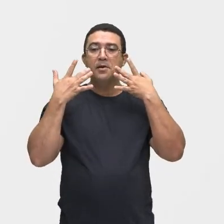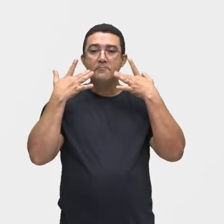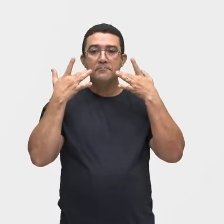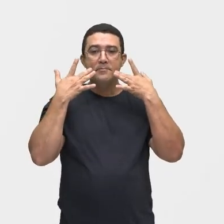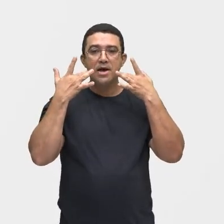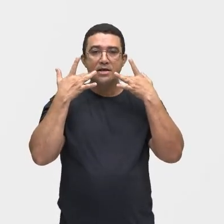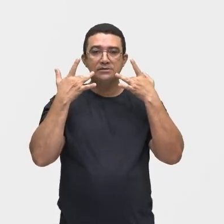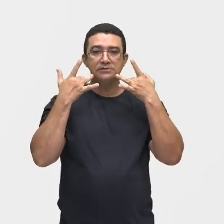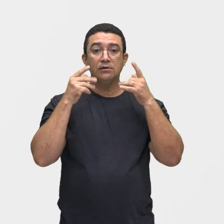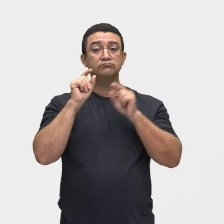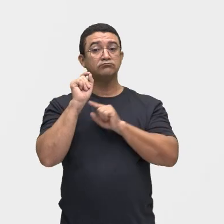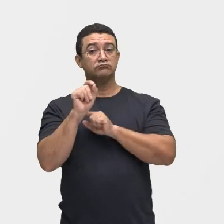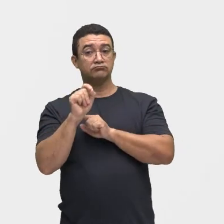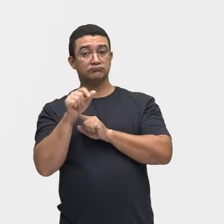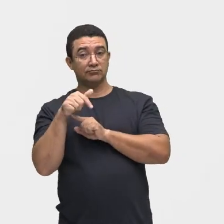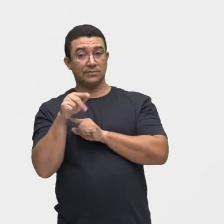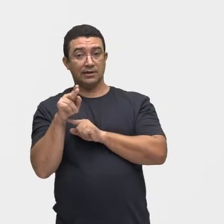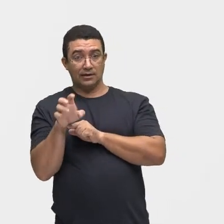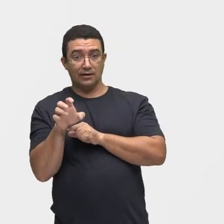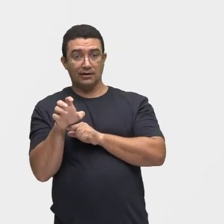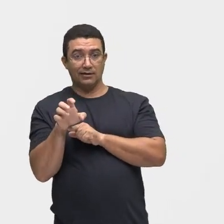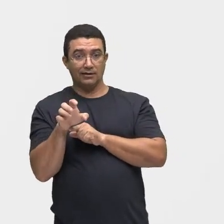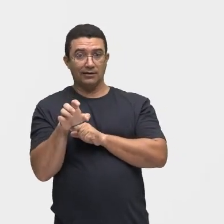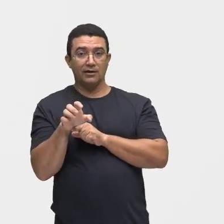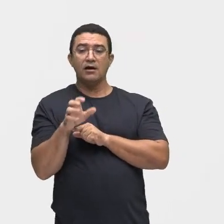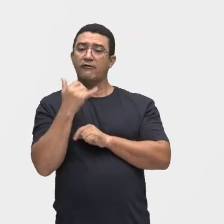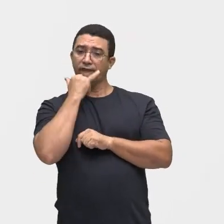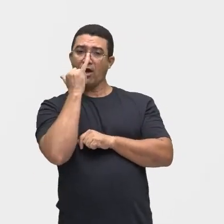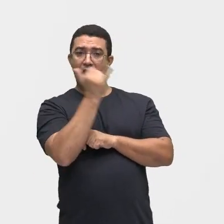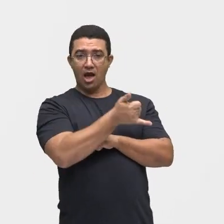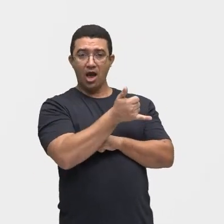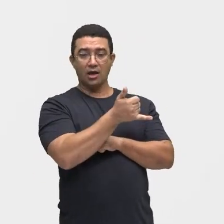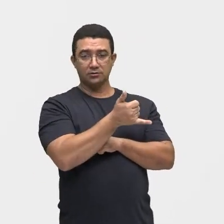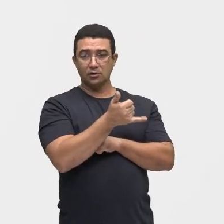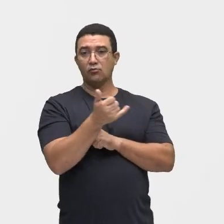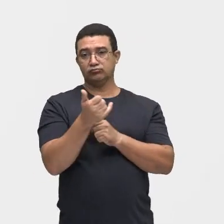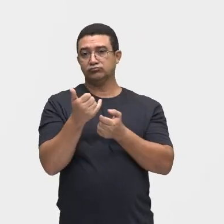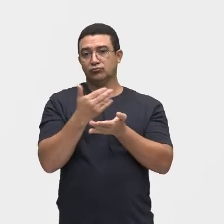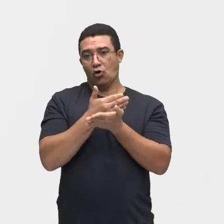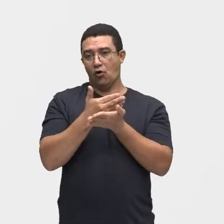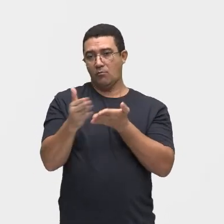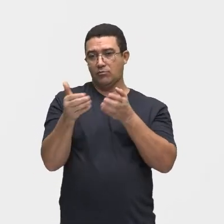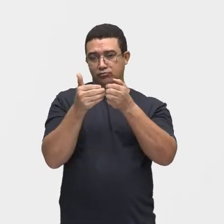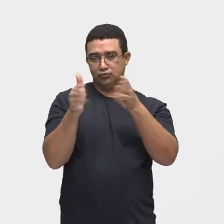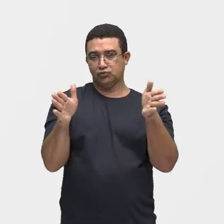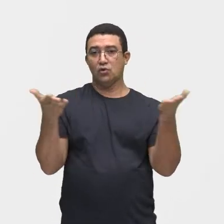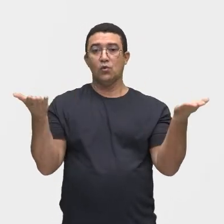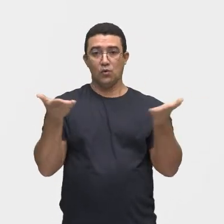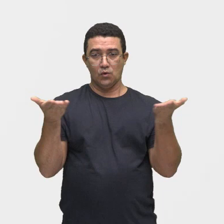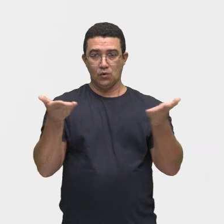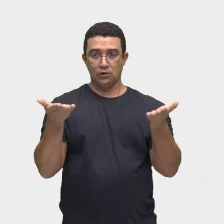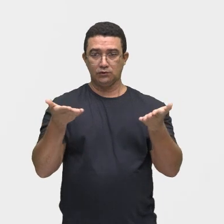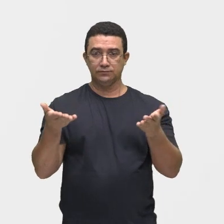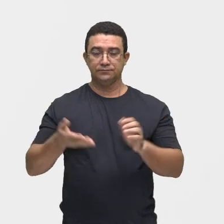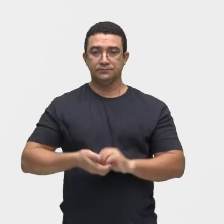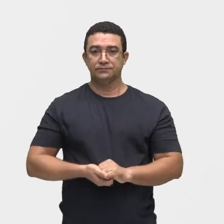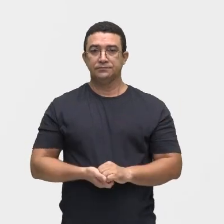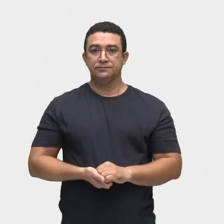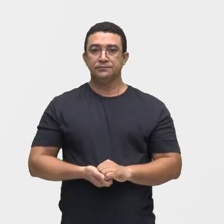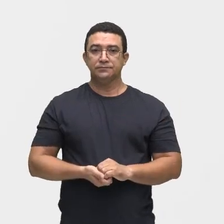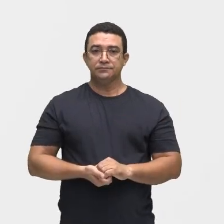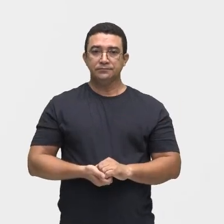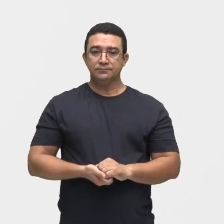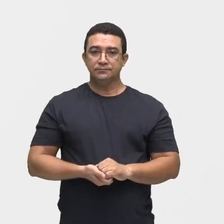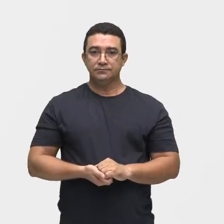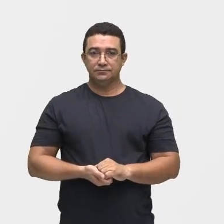né? Verifique se você fez baseado nessas questões aqui de referência, né? Dessas